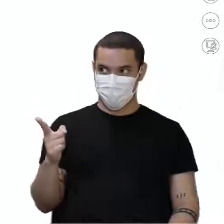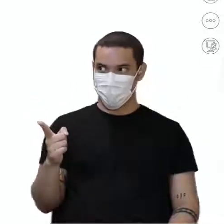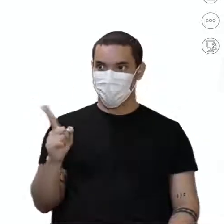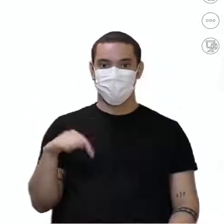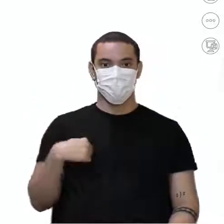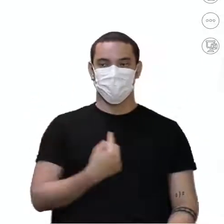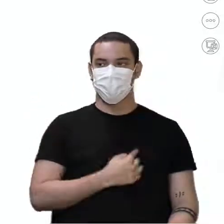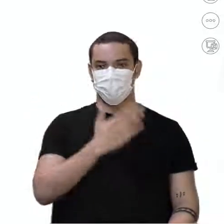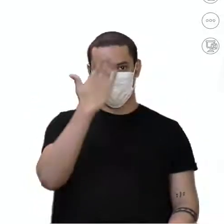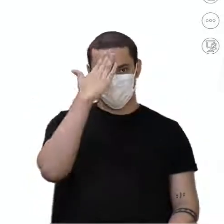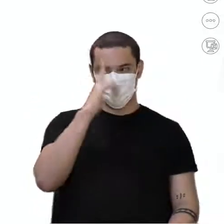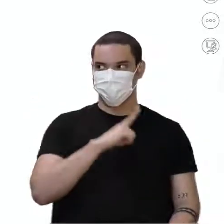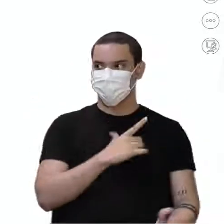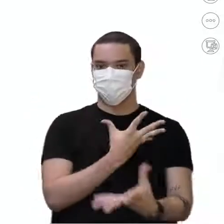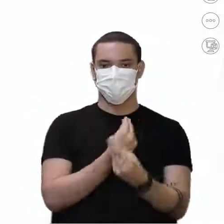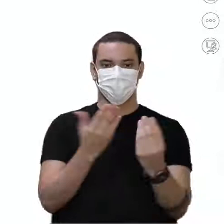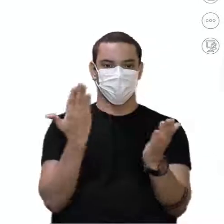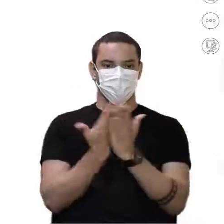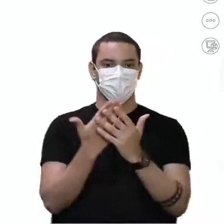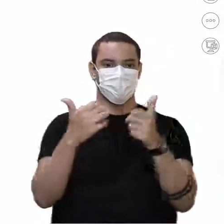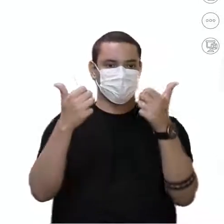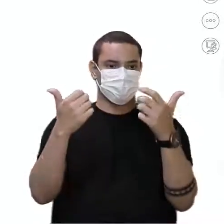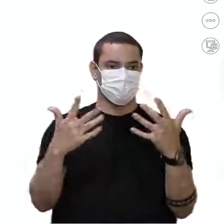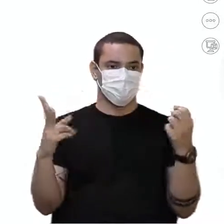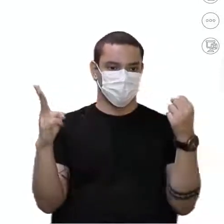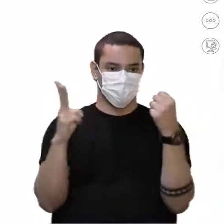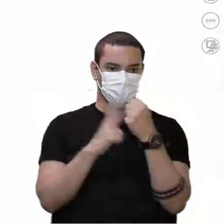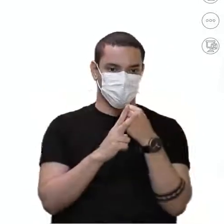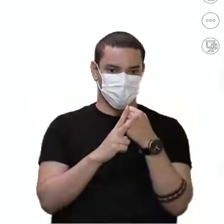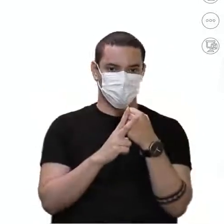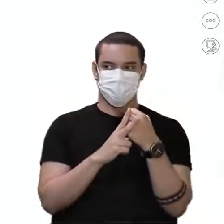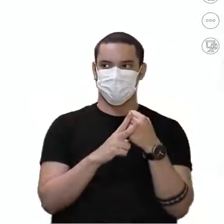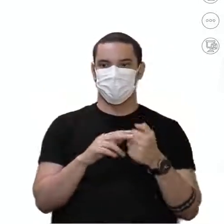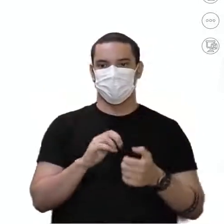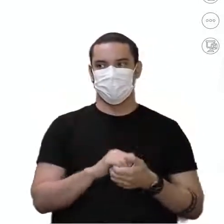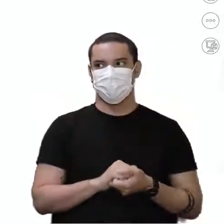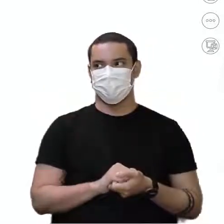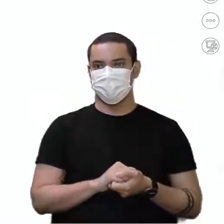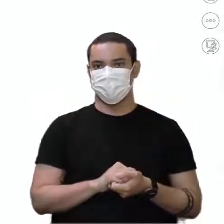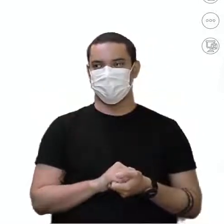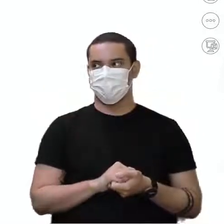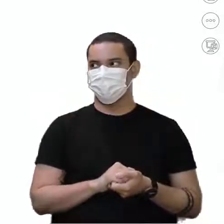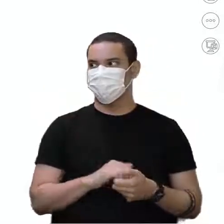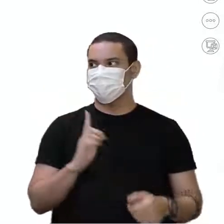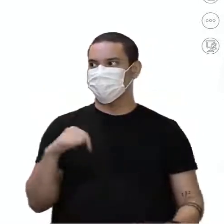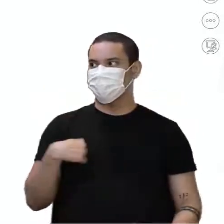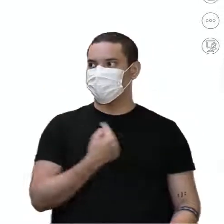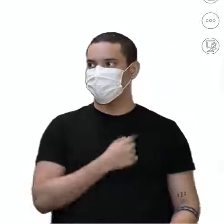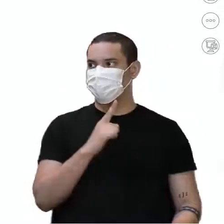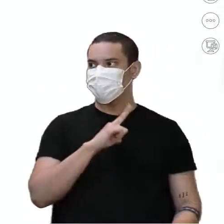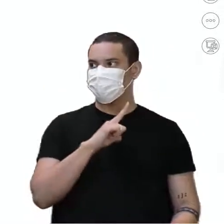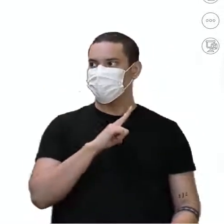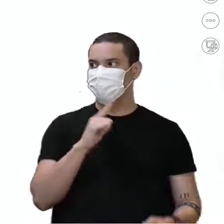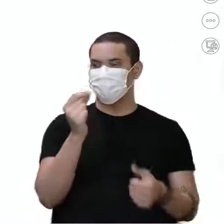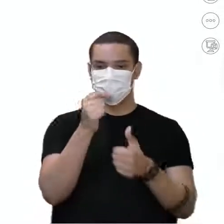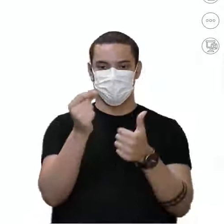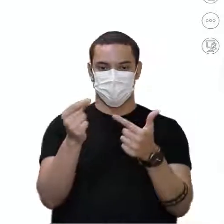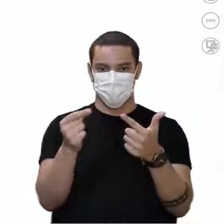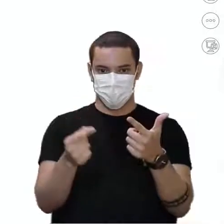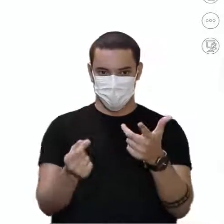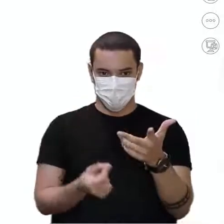viu muito sobre esse verbo, né, nessa aula. Write, written. Aí nós temos vários que são verbos aqui.